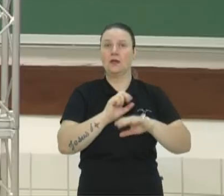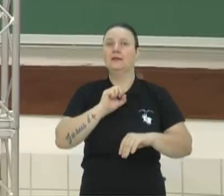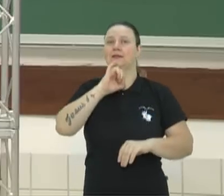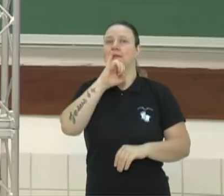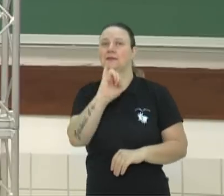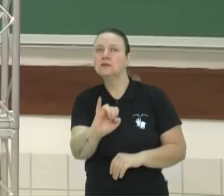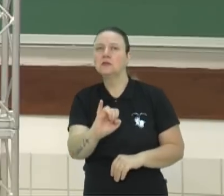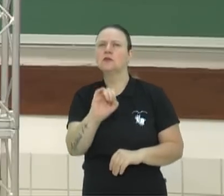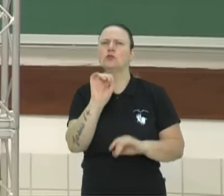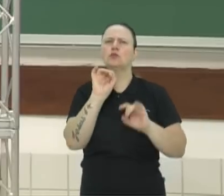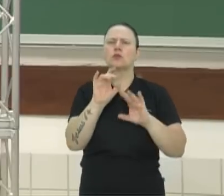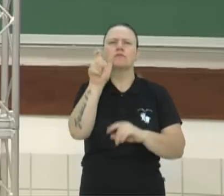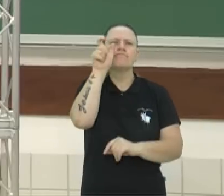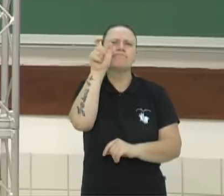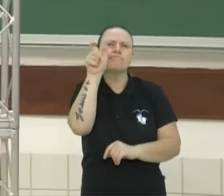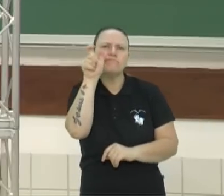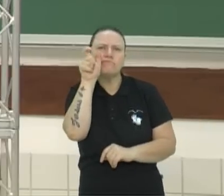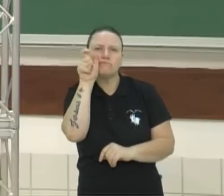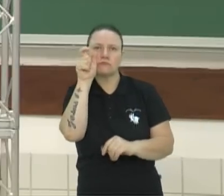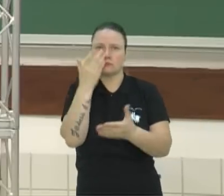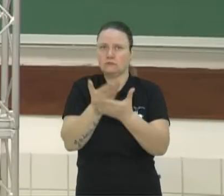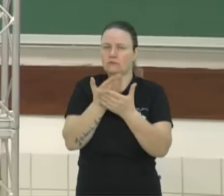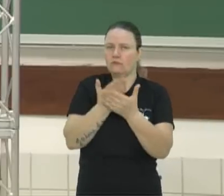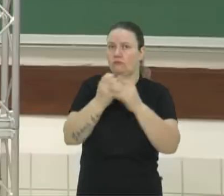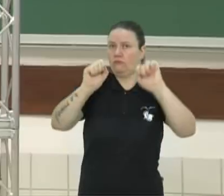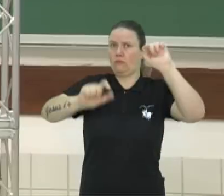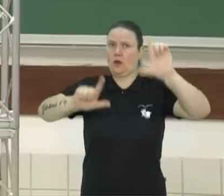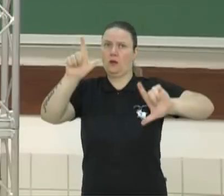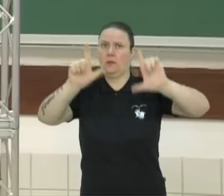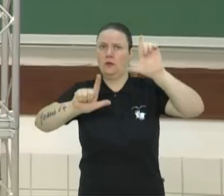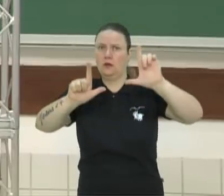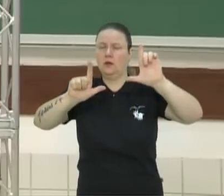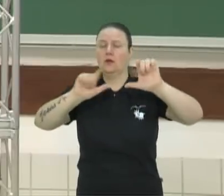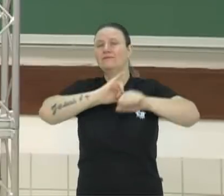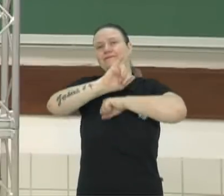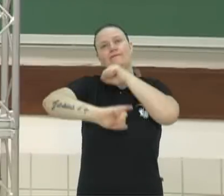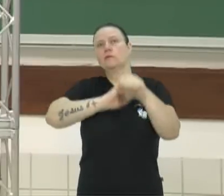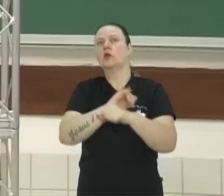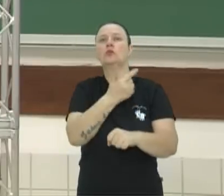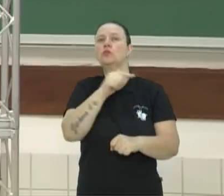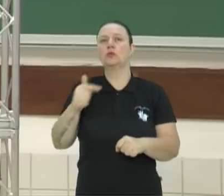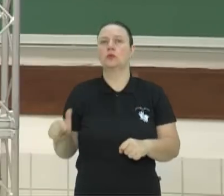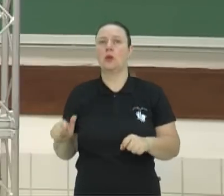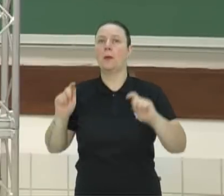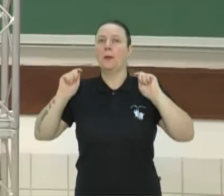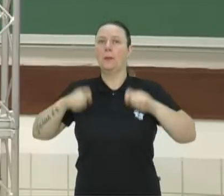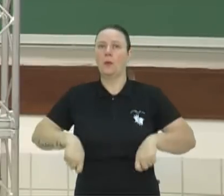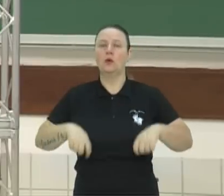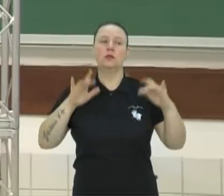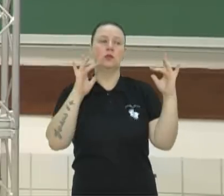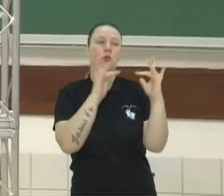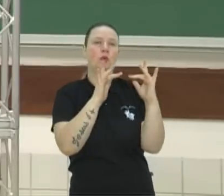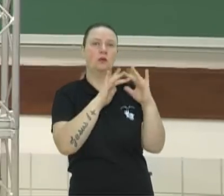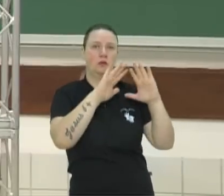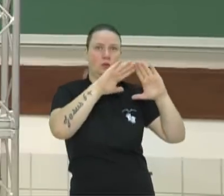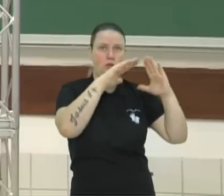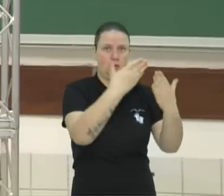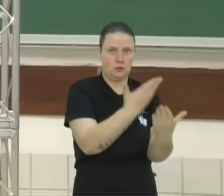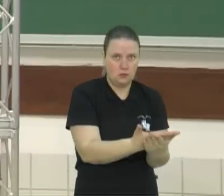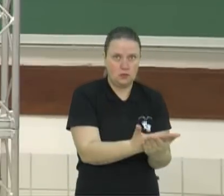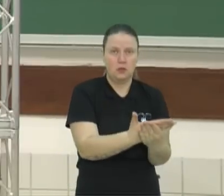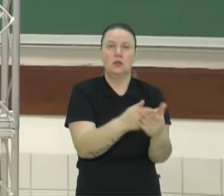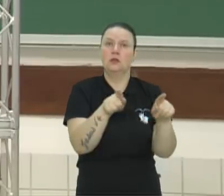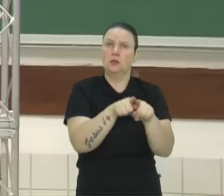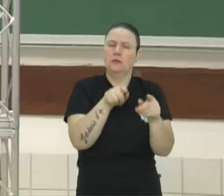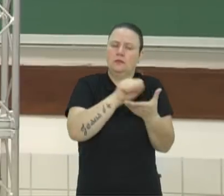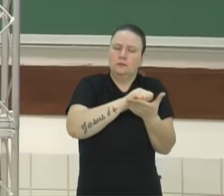você só acompanha a aula aqui pela TV, não tem acesso à internet, então você pode estar entrando em contato com sua escola, que também